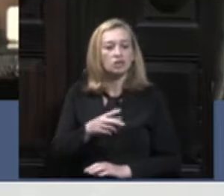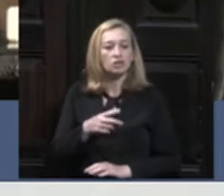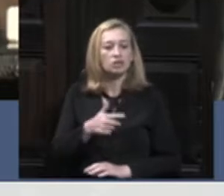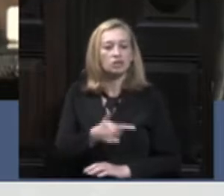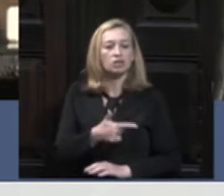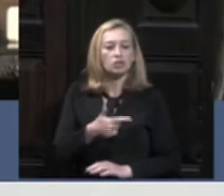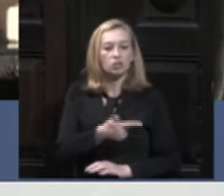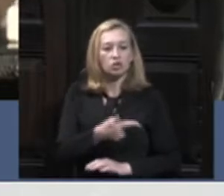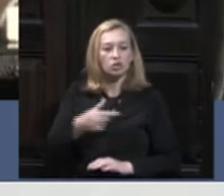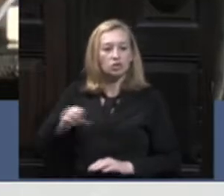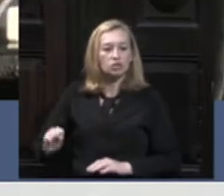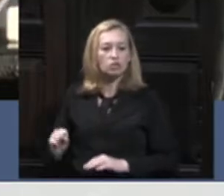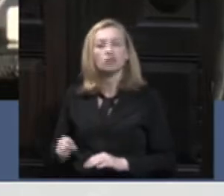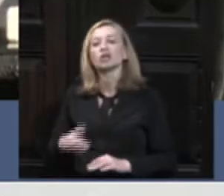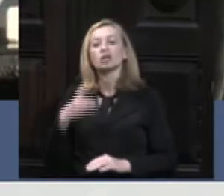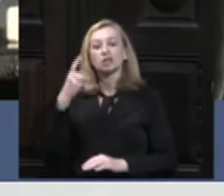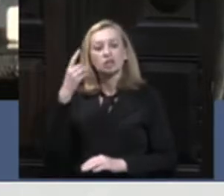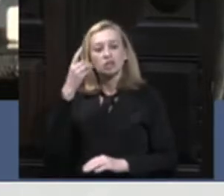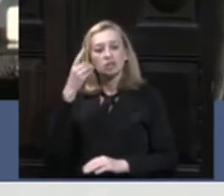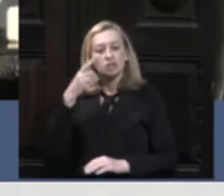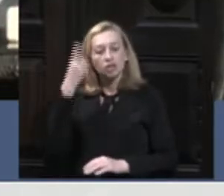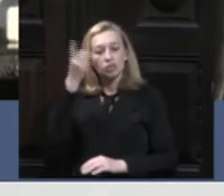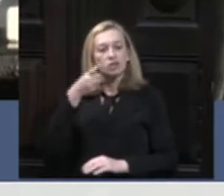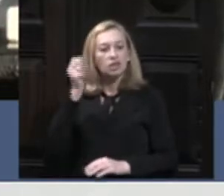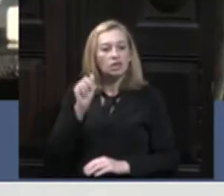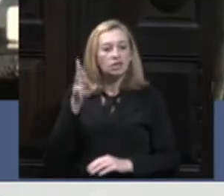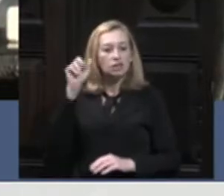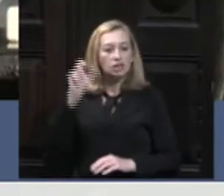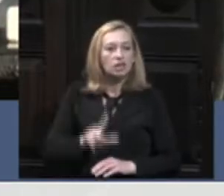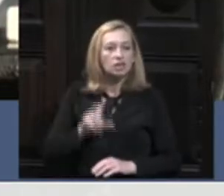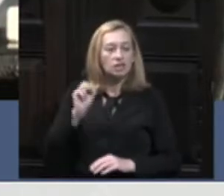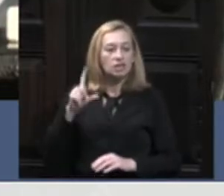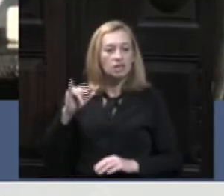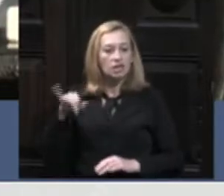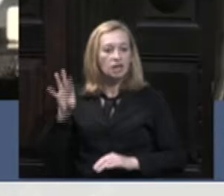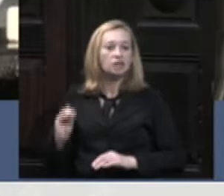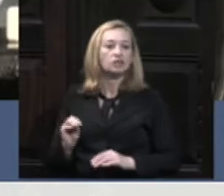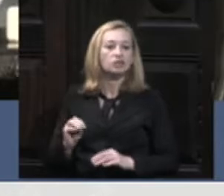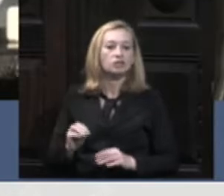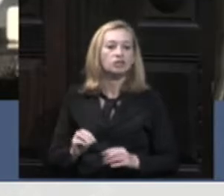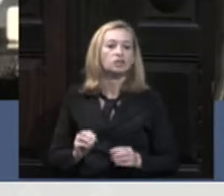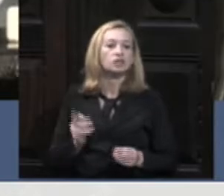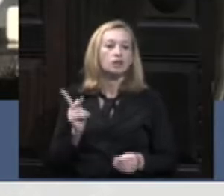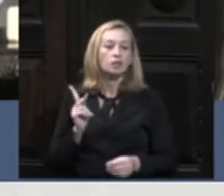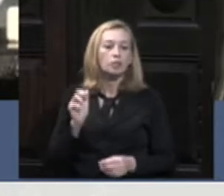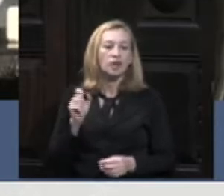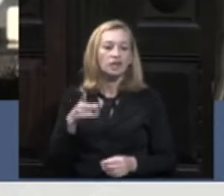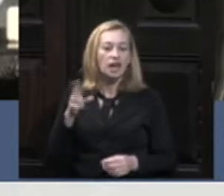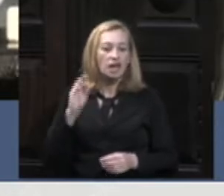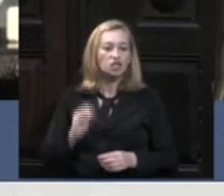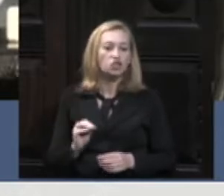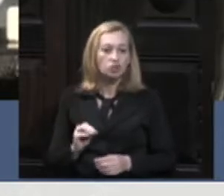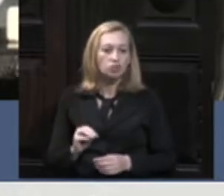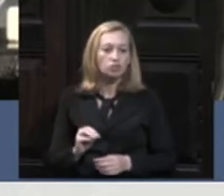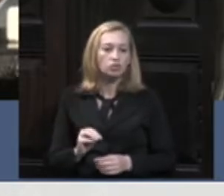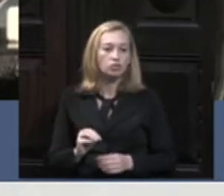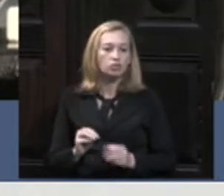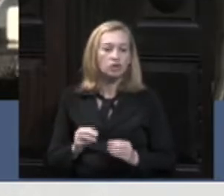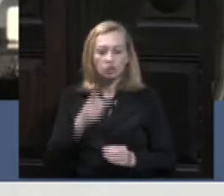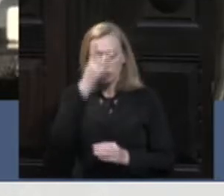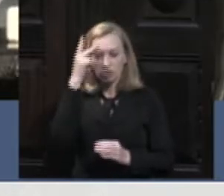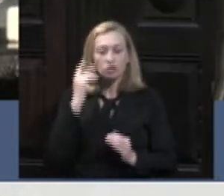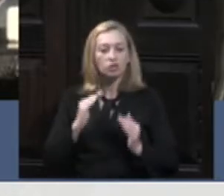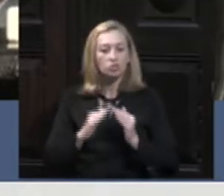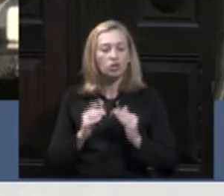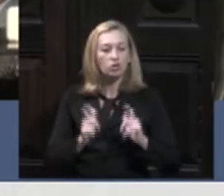Ceciliano, Paulo Ramos e Gilberto Palmares. Concede isenção de pagamento de pedágio aos moradores do distrito de Sambaetiba, na forma que menciona. Pendente